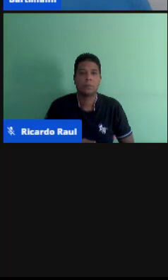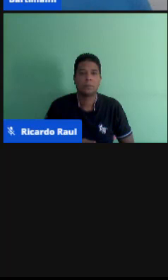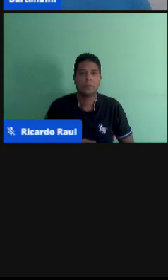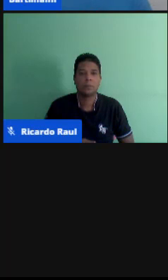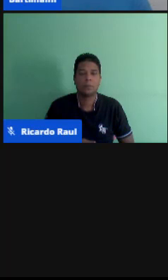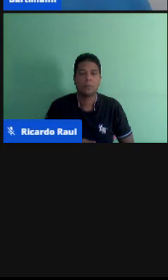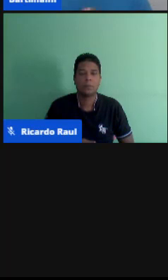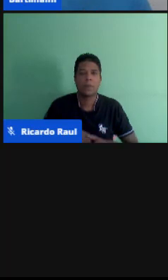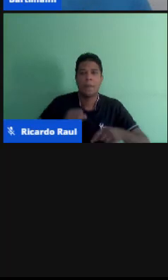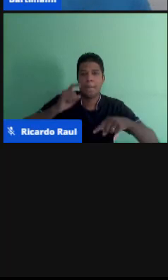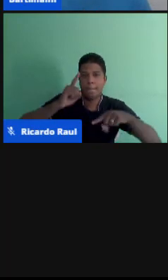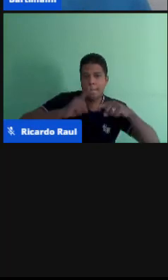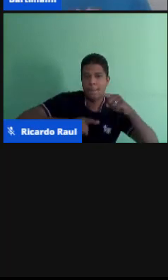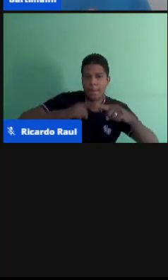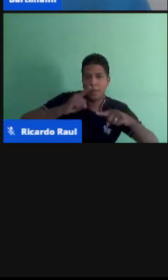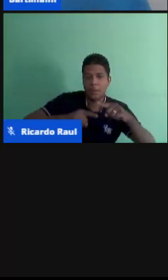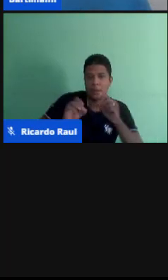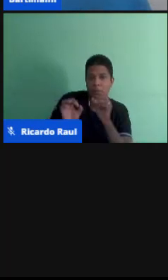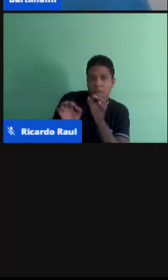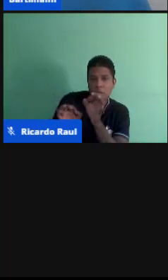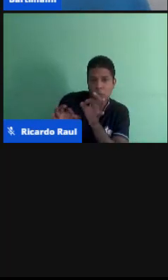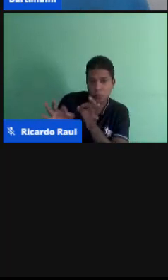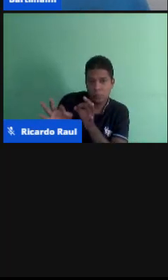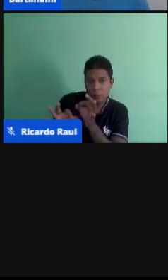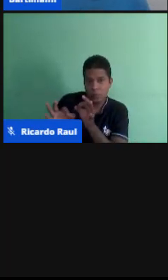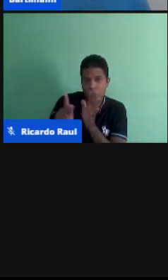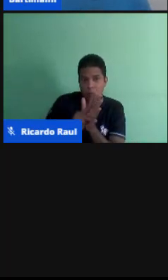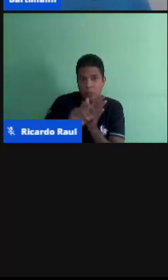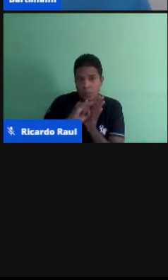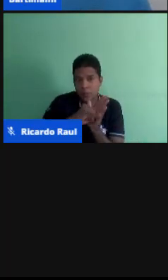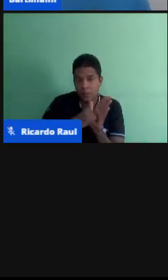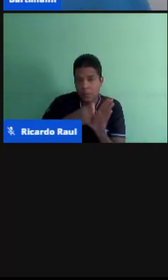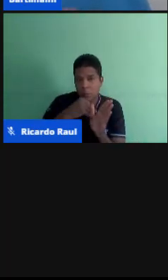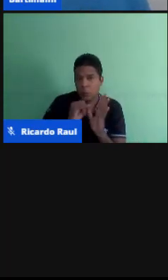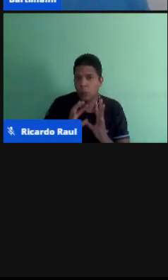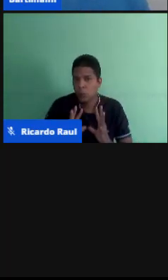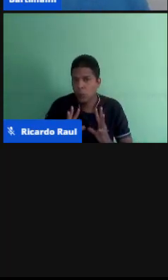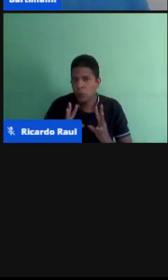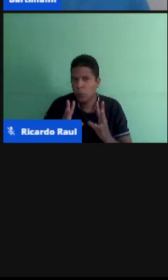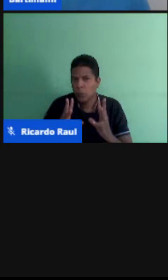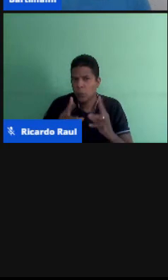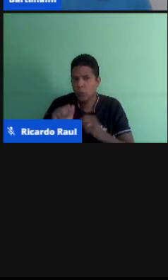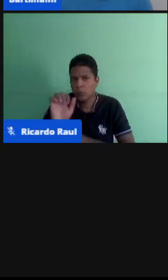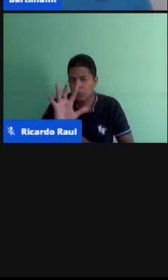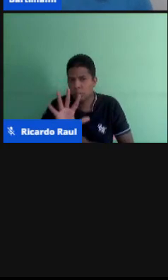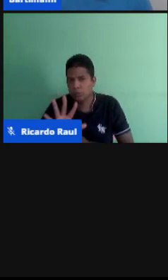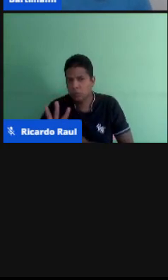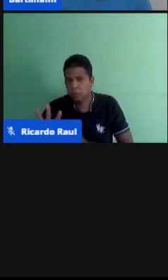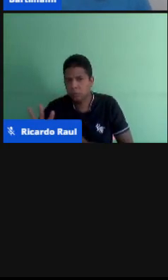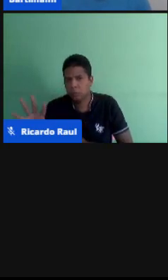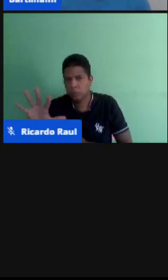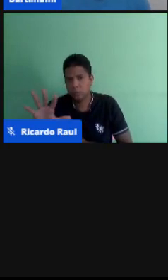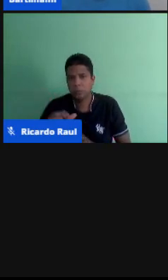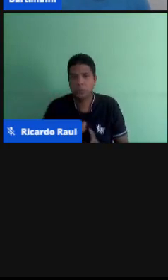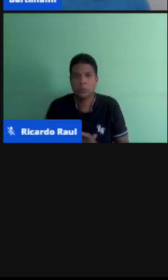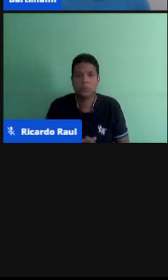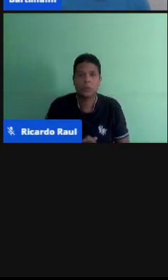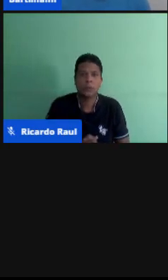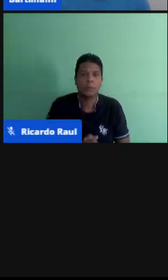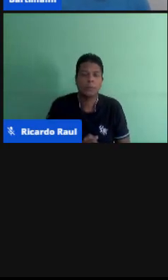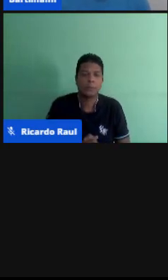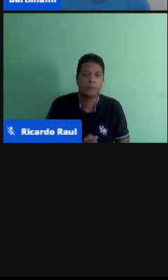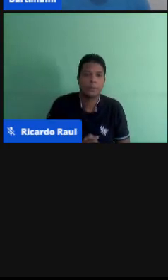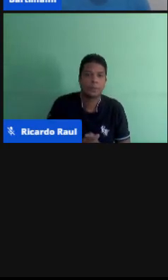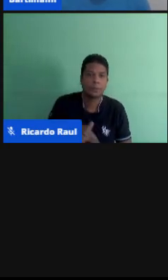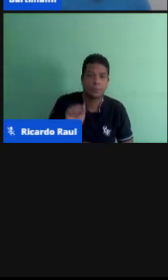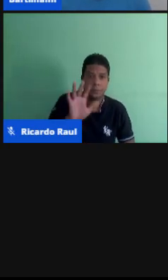Vou falar rapidamente de materiais e da organização do projeto. Todo o mapeamento ele é consolidado com base nas coleções de